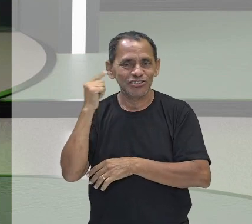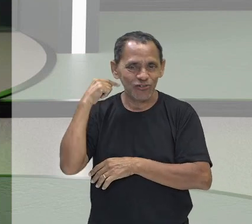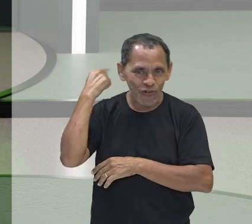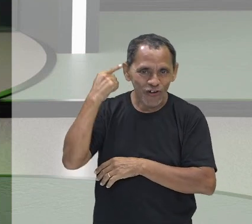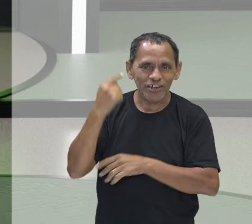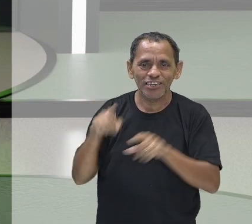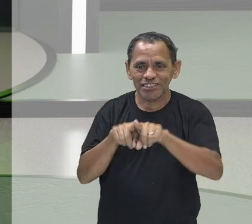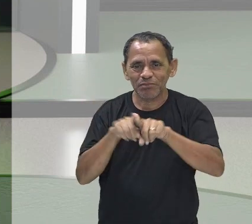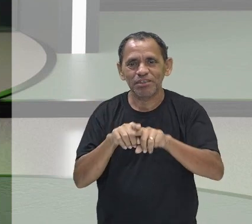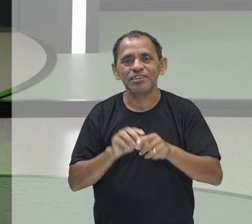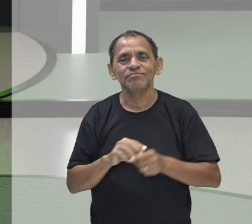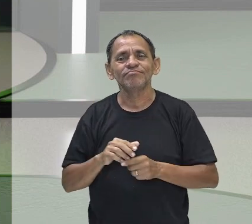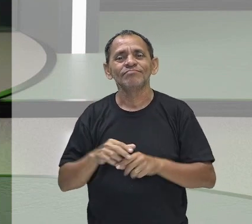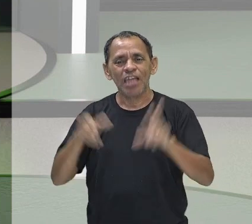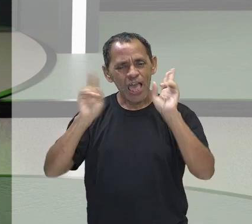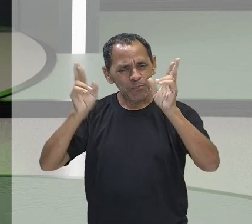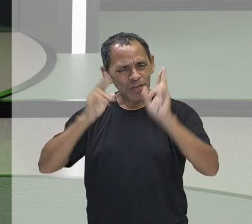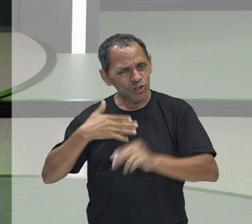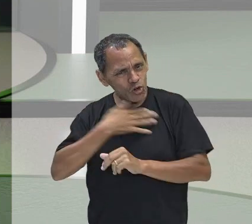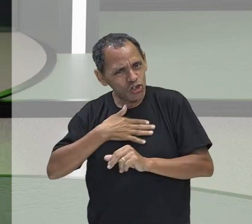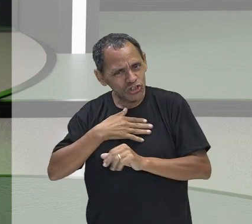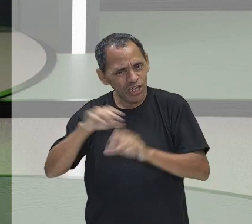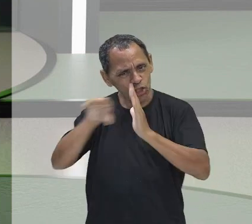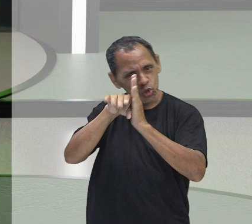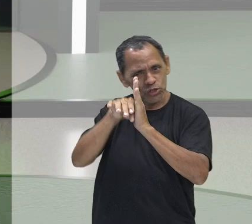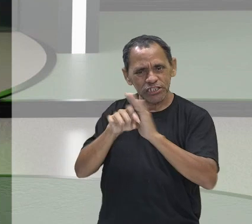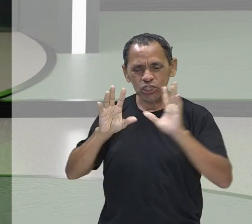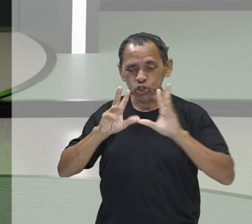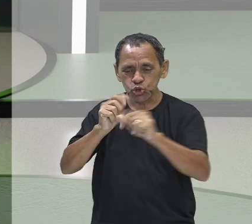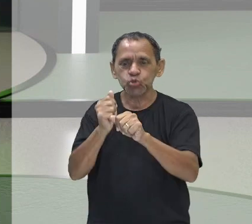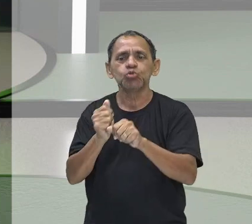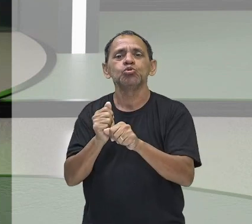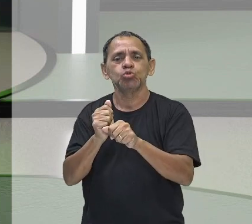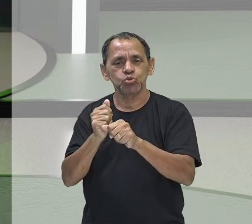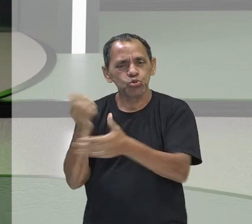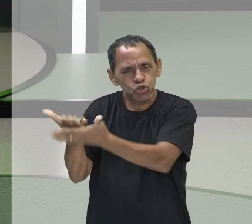gostado dos nossos conceitos, de tudo que a gente viu desse